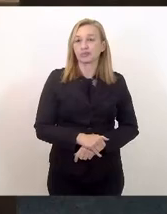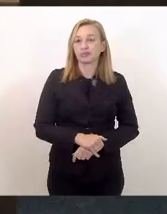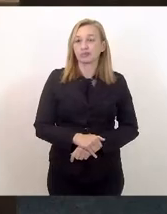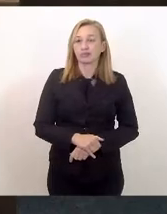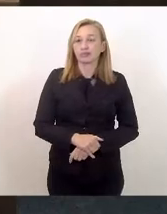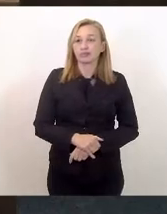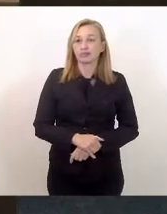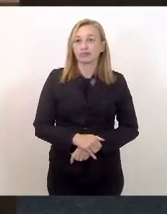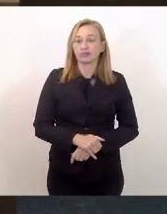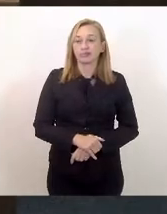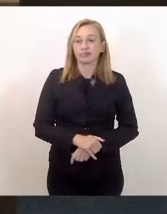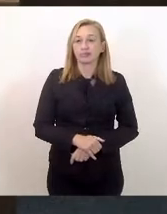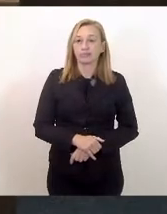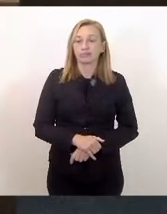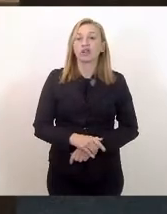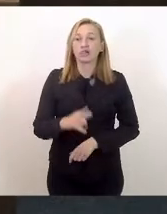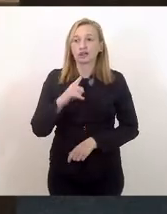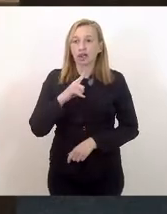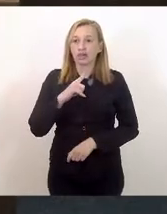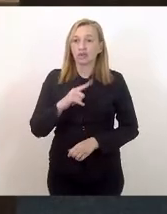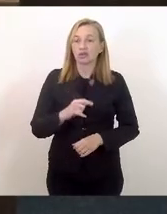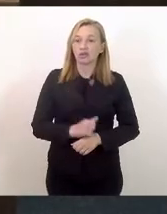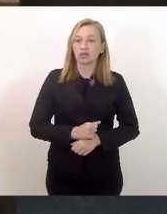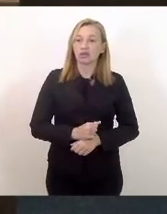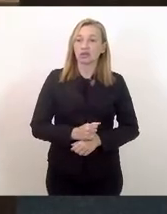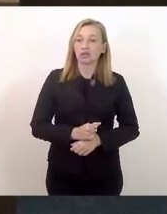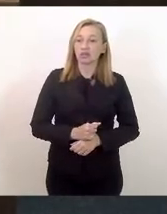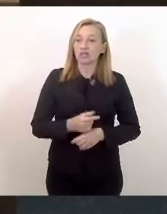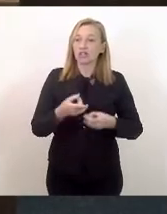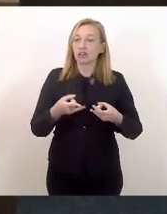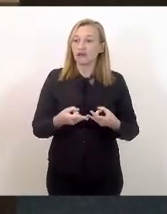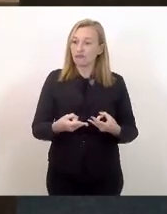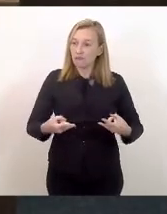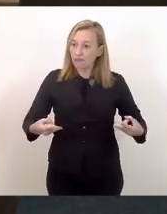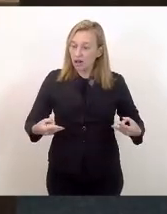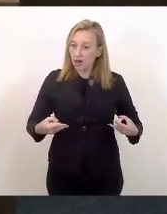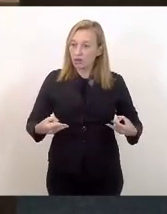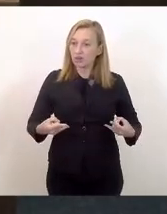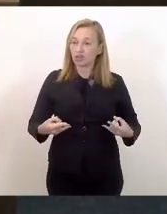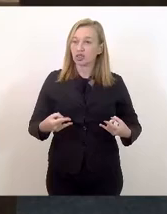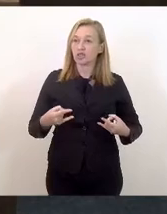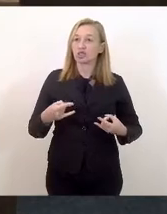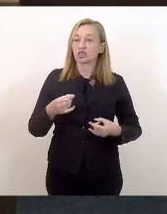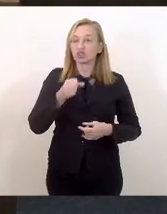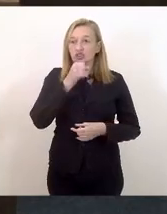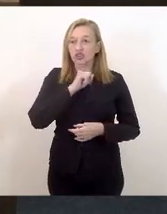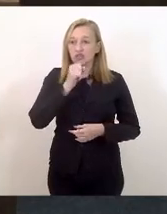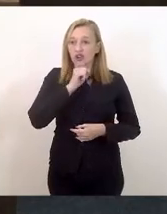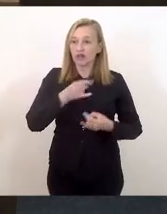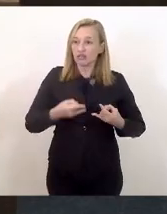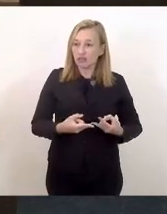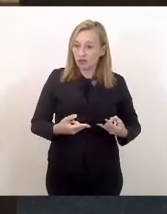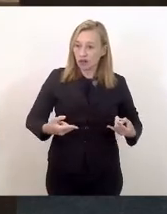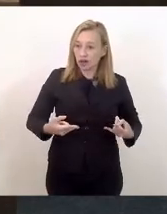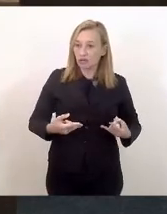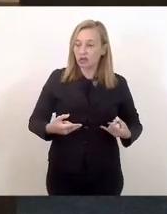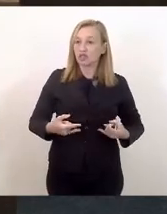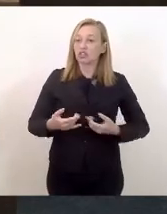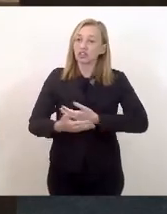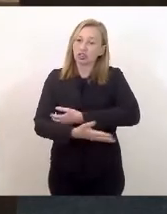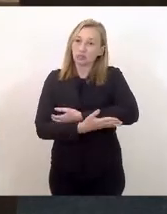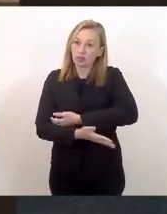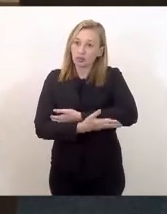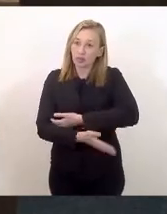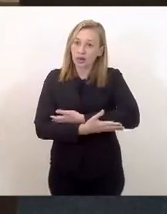presidente, contém fralda geriátrica, fralda descartável infantil,